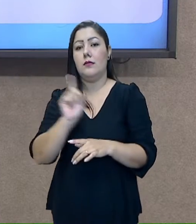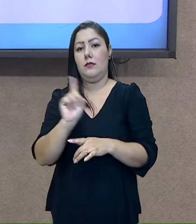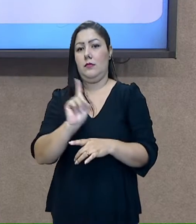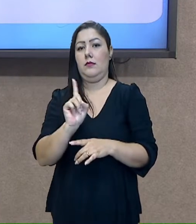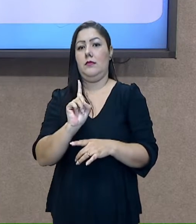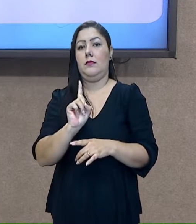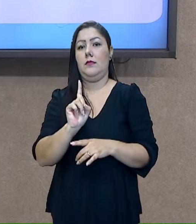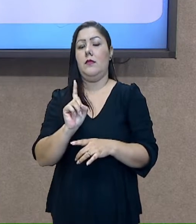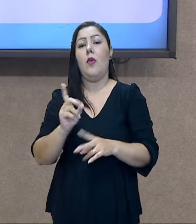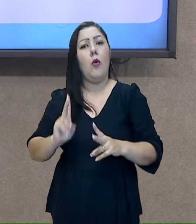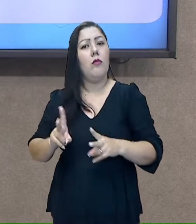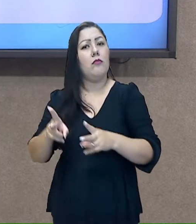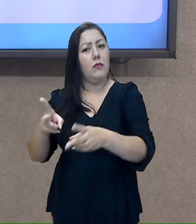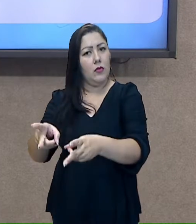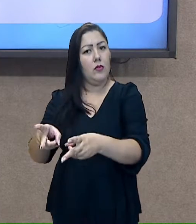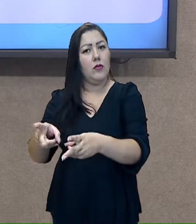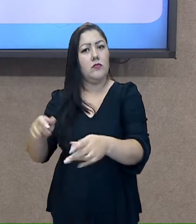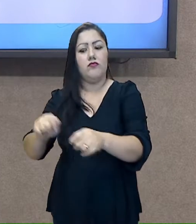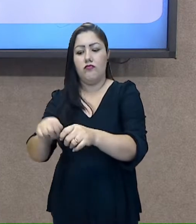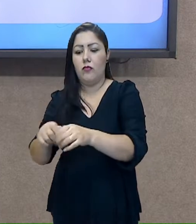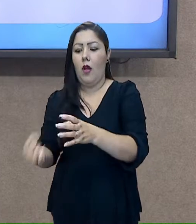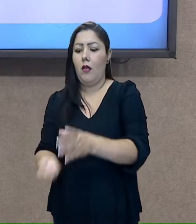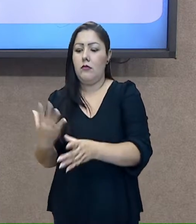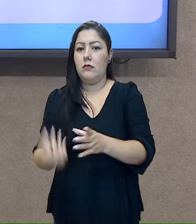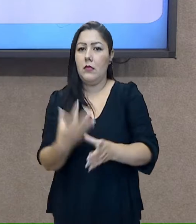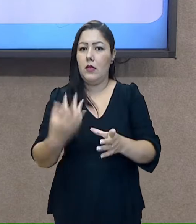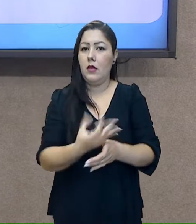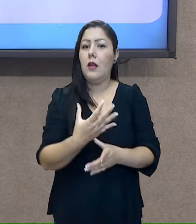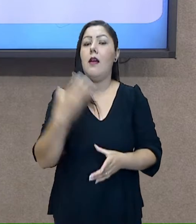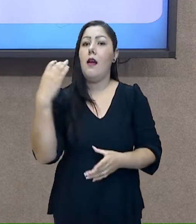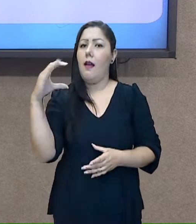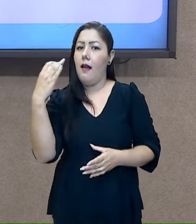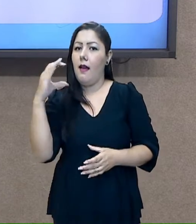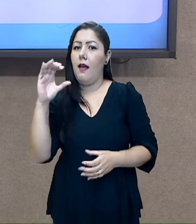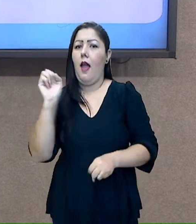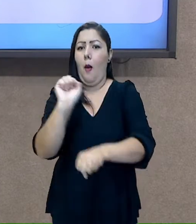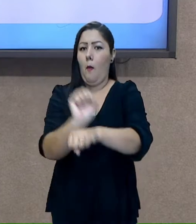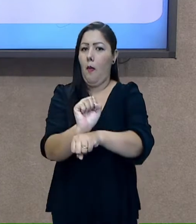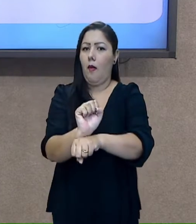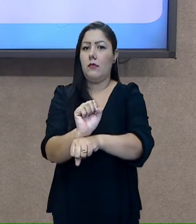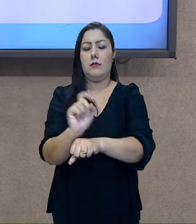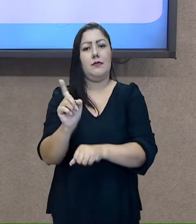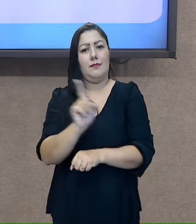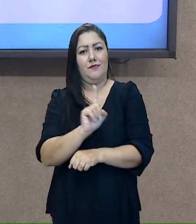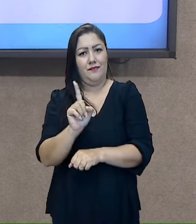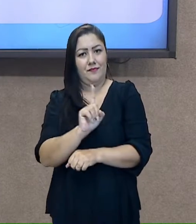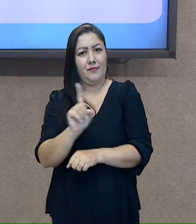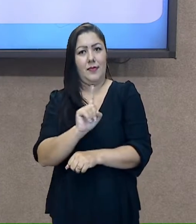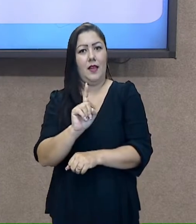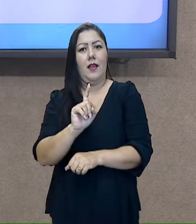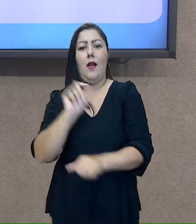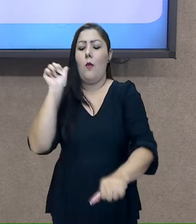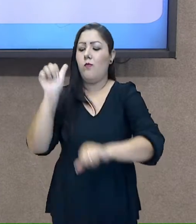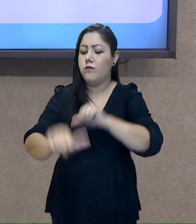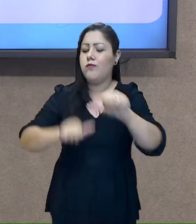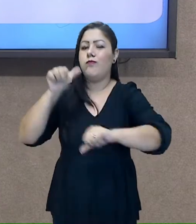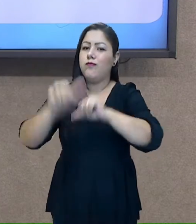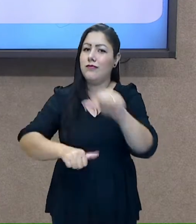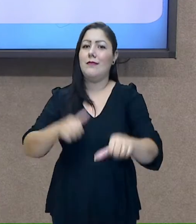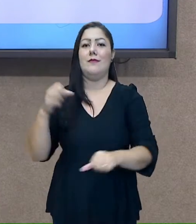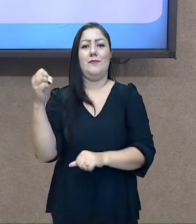esta produção. A ciência, ela não é estática, Ainda bem, a ciência, ela é